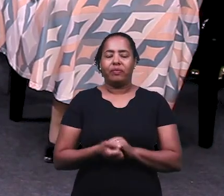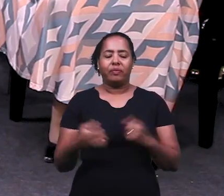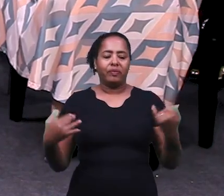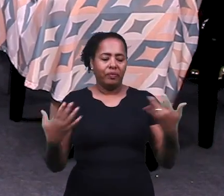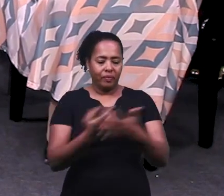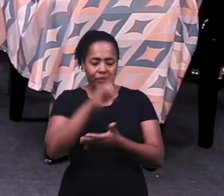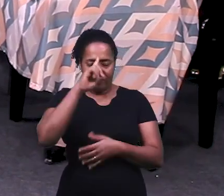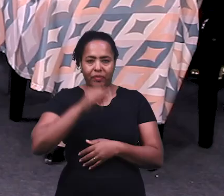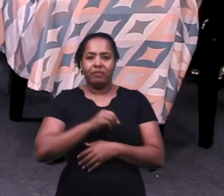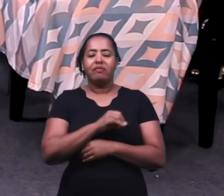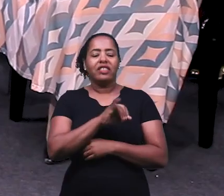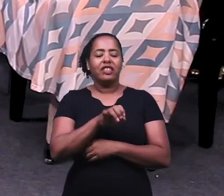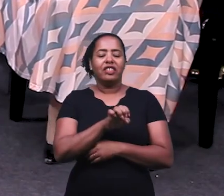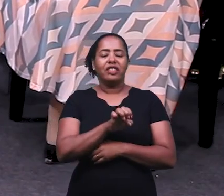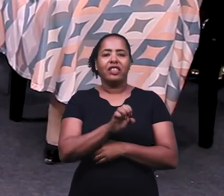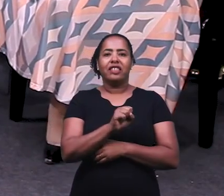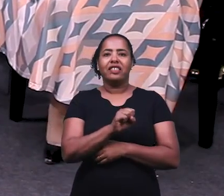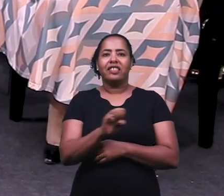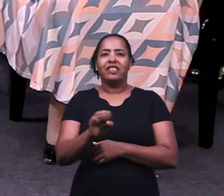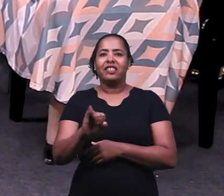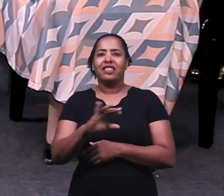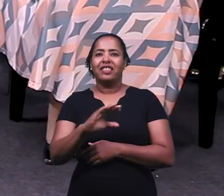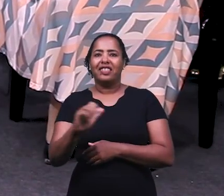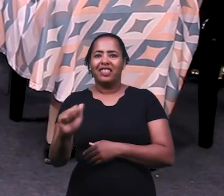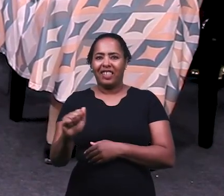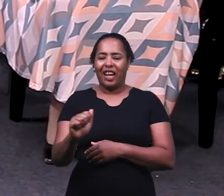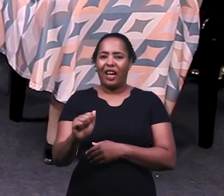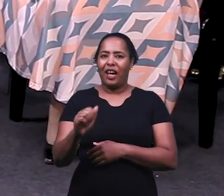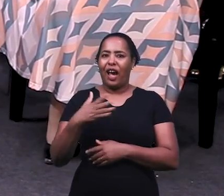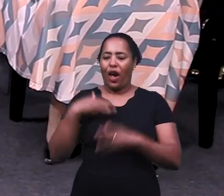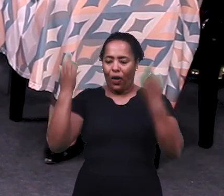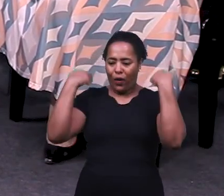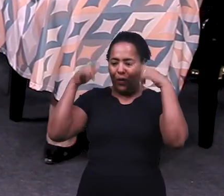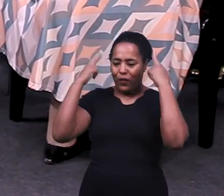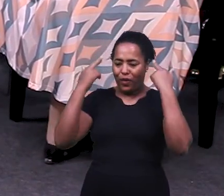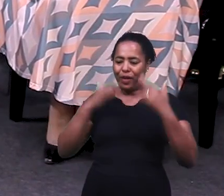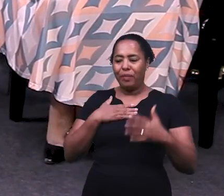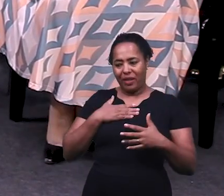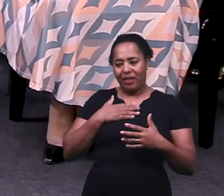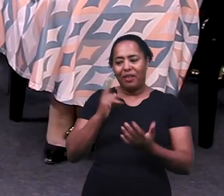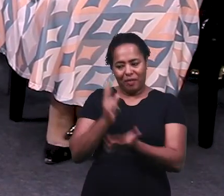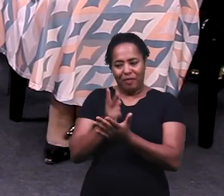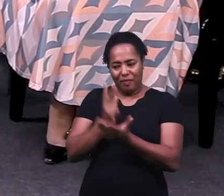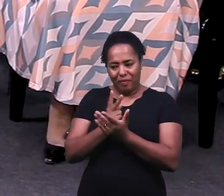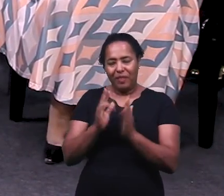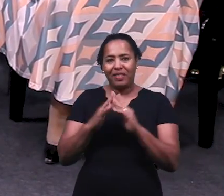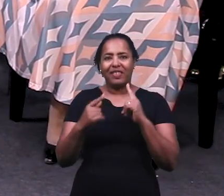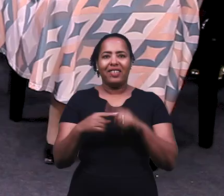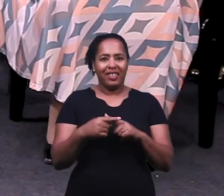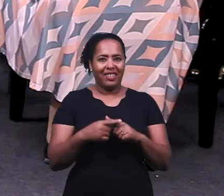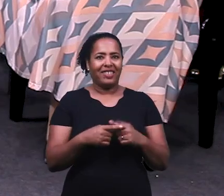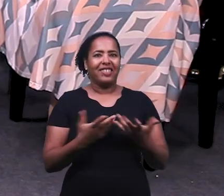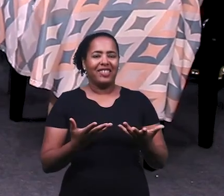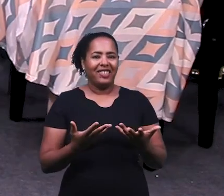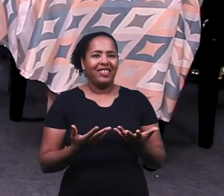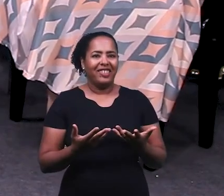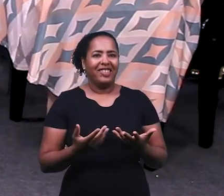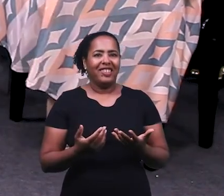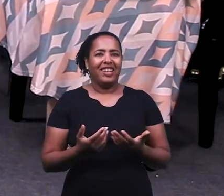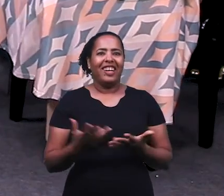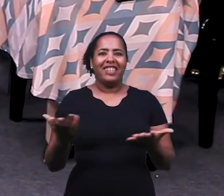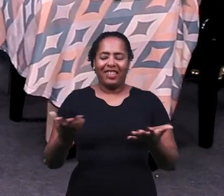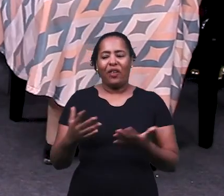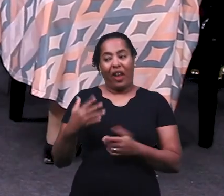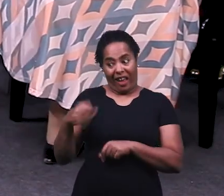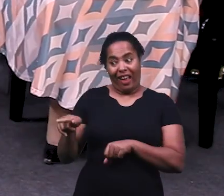é uma bênção, é maravilhoso. Glória a Deus. Muito bem. Jéssica. Jéssica é minha ovelha. Quer dizer, estamos na mesma igreja, né,